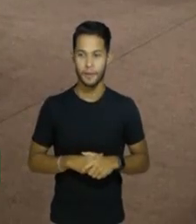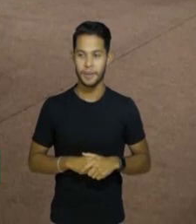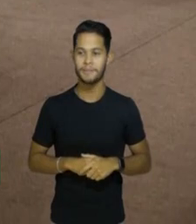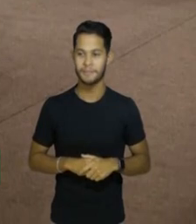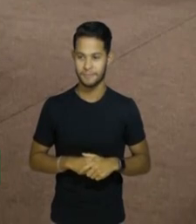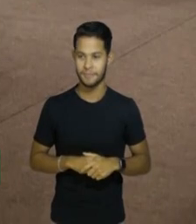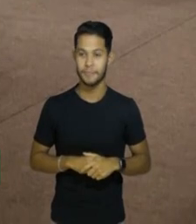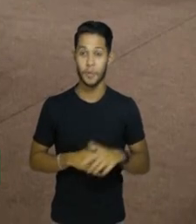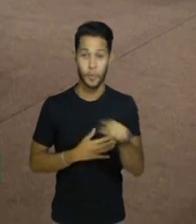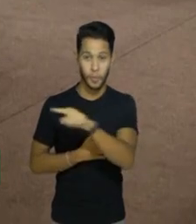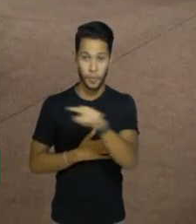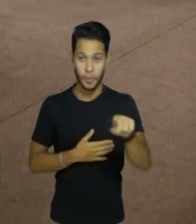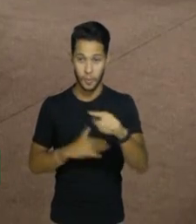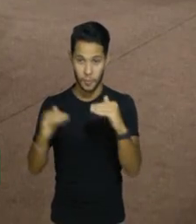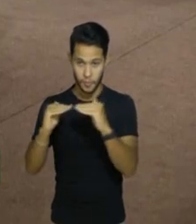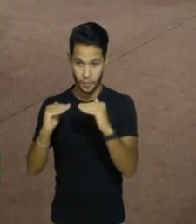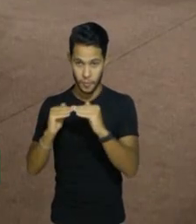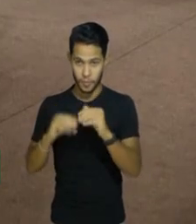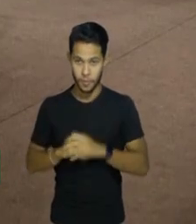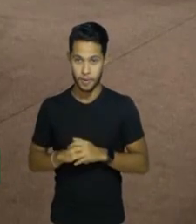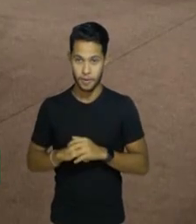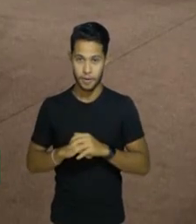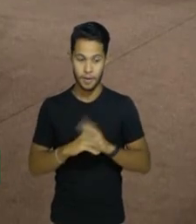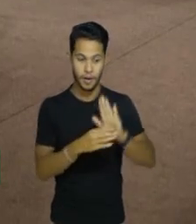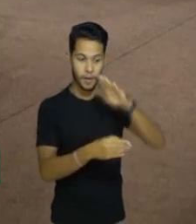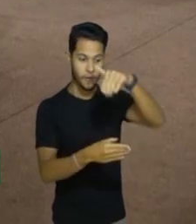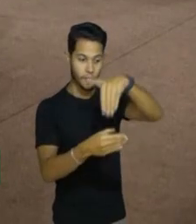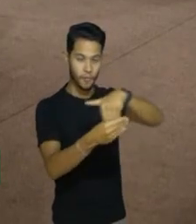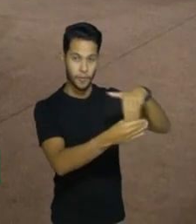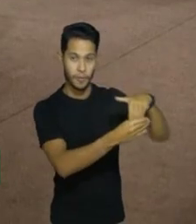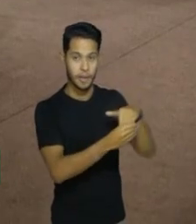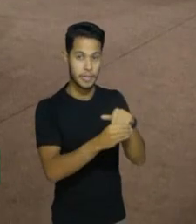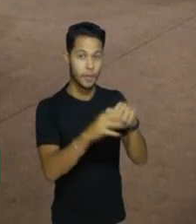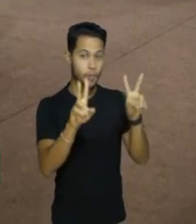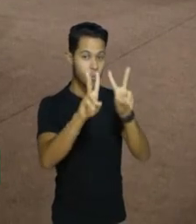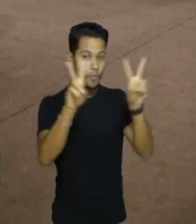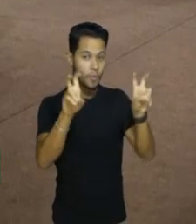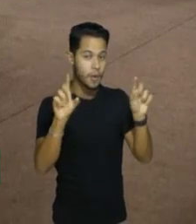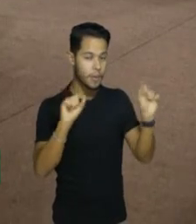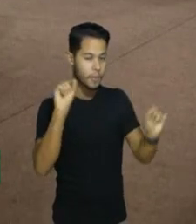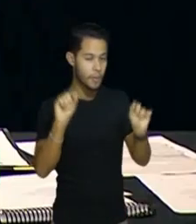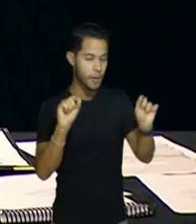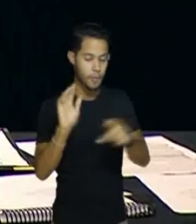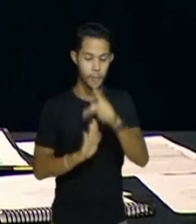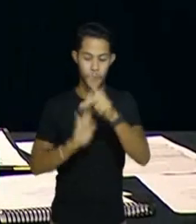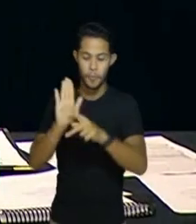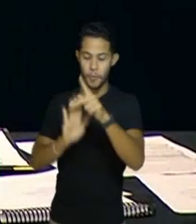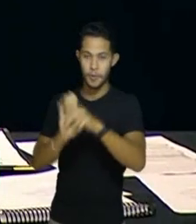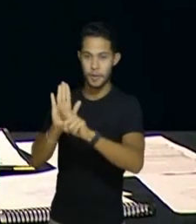Todos de acordo? Votação da redação final das seguintes matérias. Projeto de lei